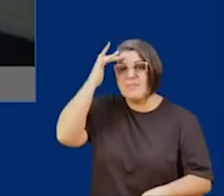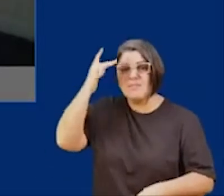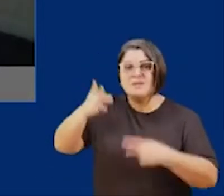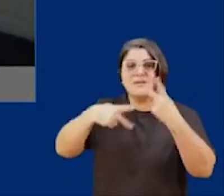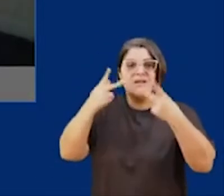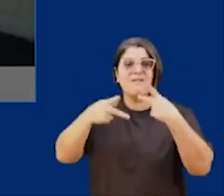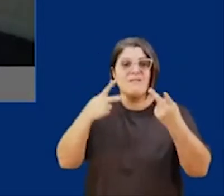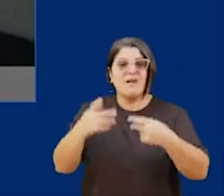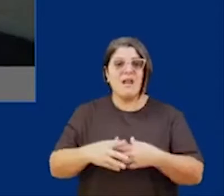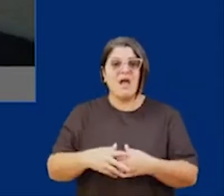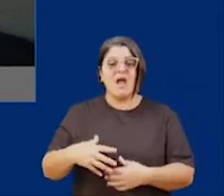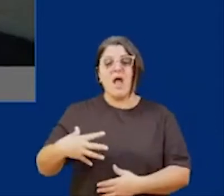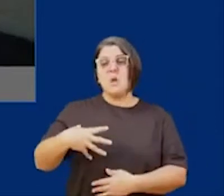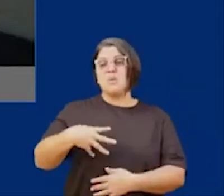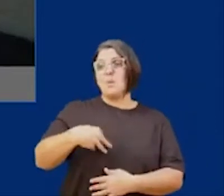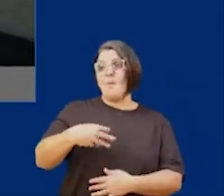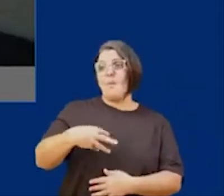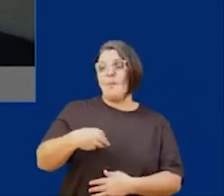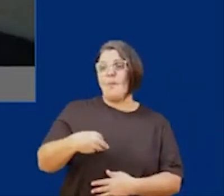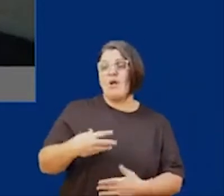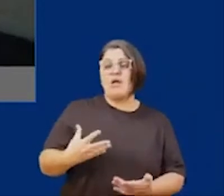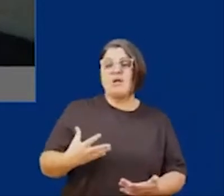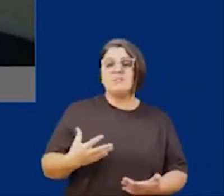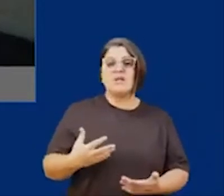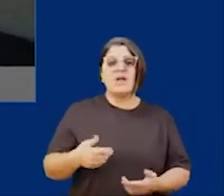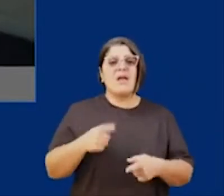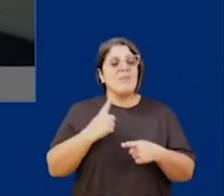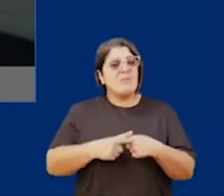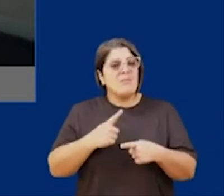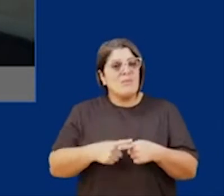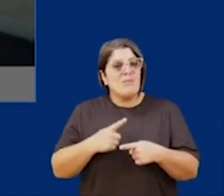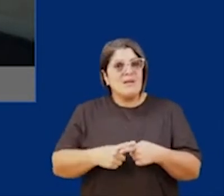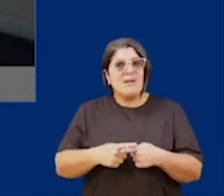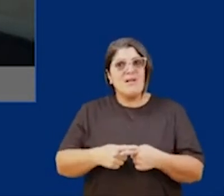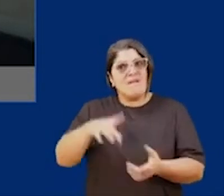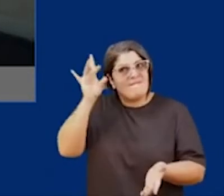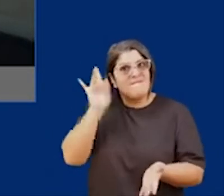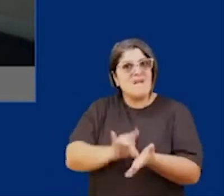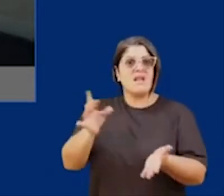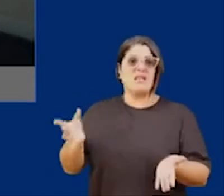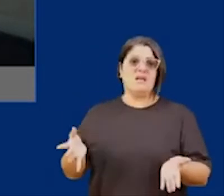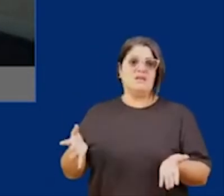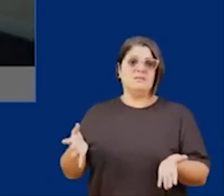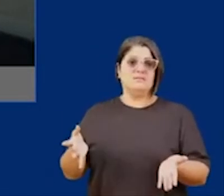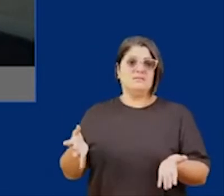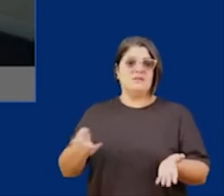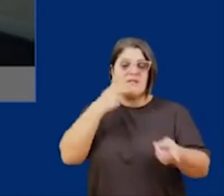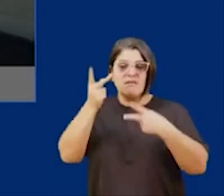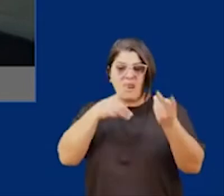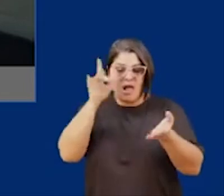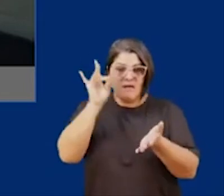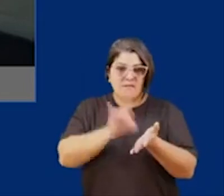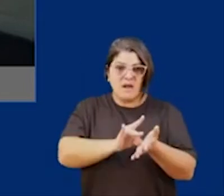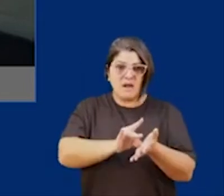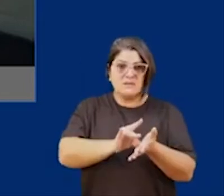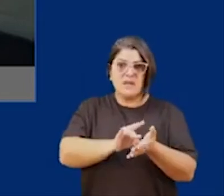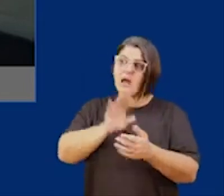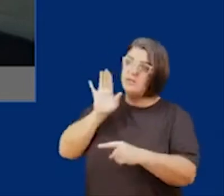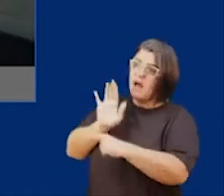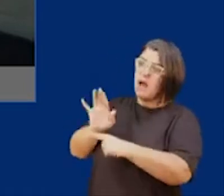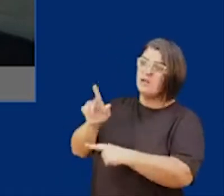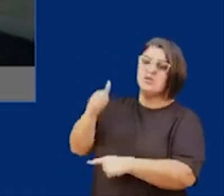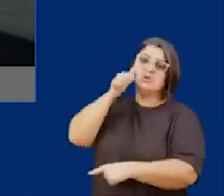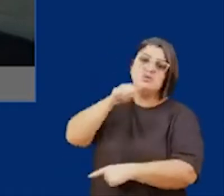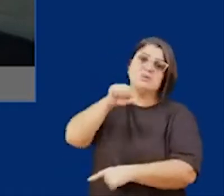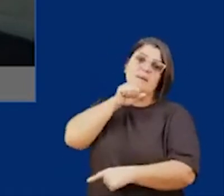essa questão da amamentação, por que elas não são mais sinceras, porque a sinceridade prepara a mãe, né, e daí você não acha que é só com